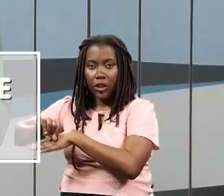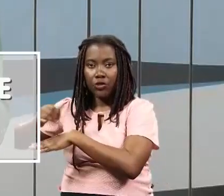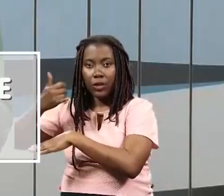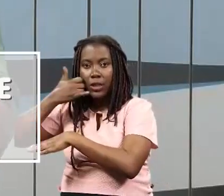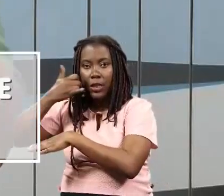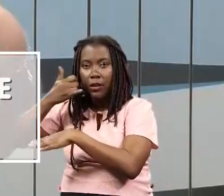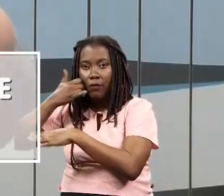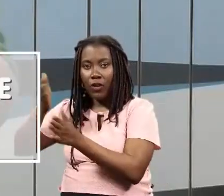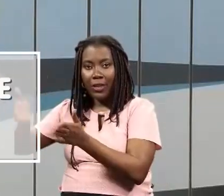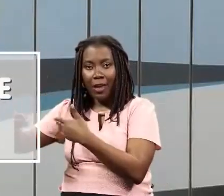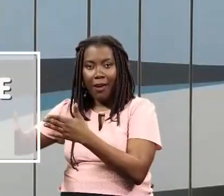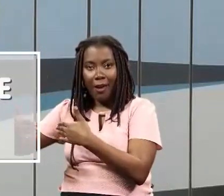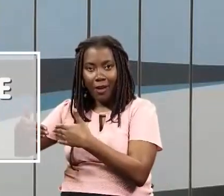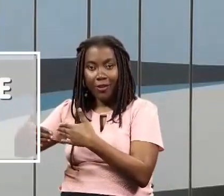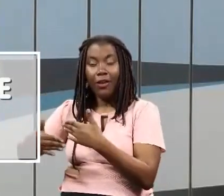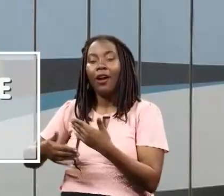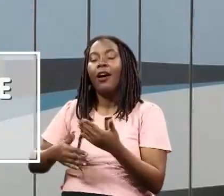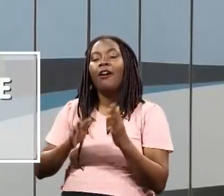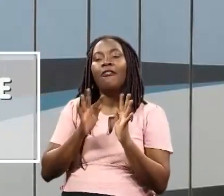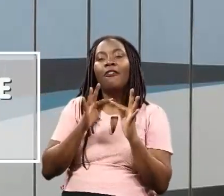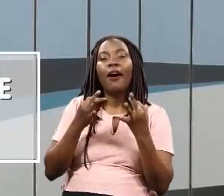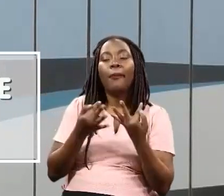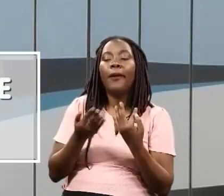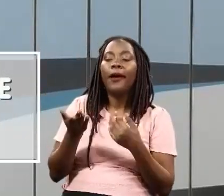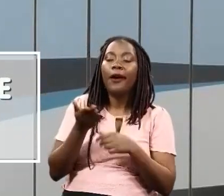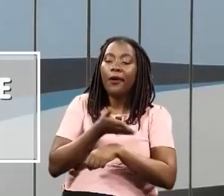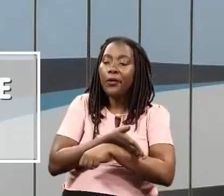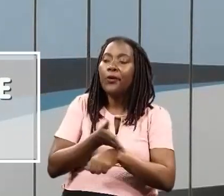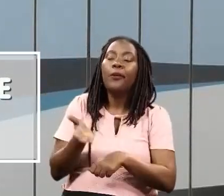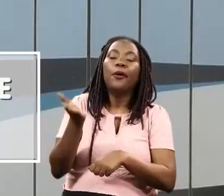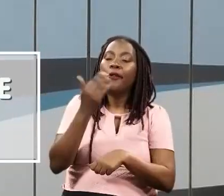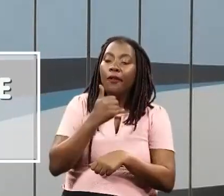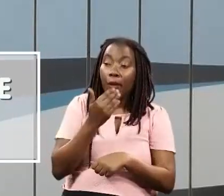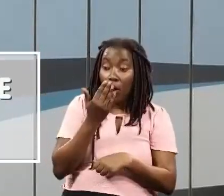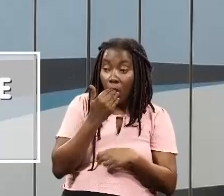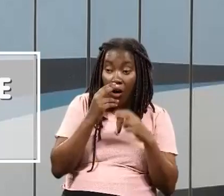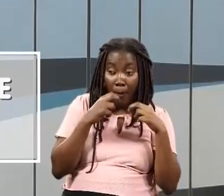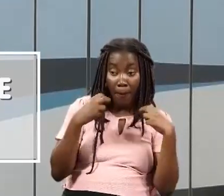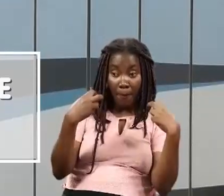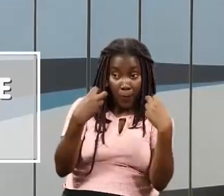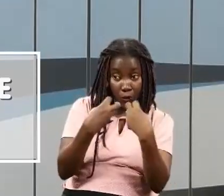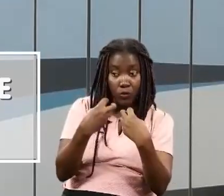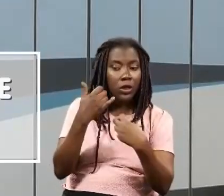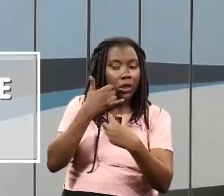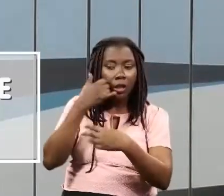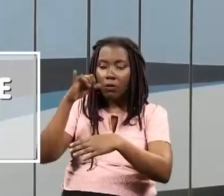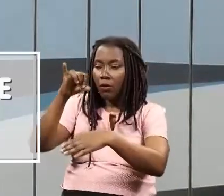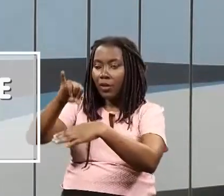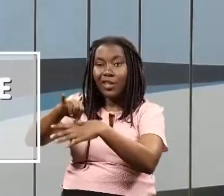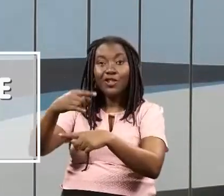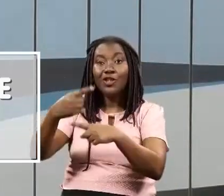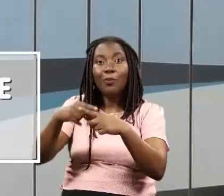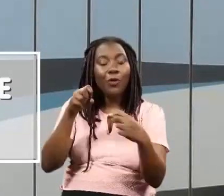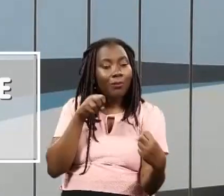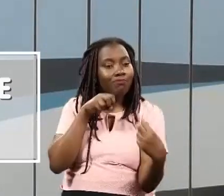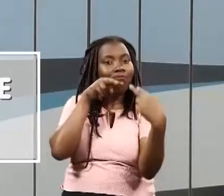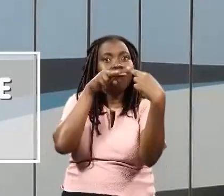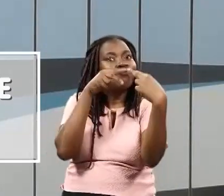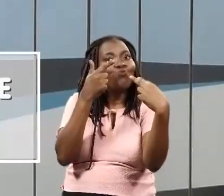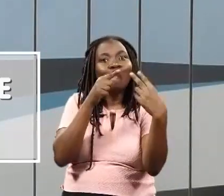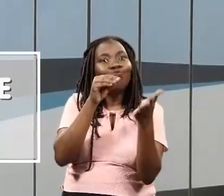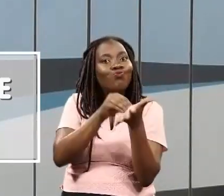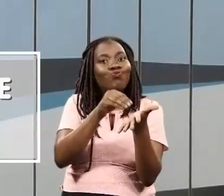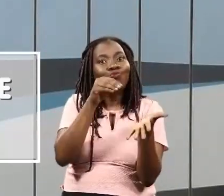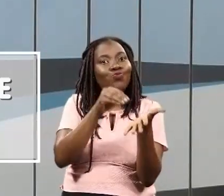de famílias que vamos almoçar em família? Isso. Todo mundo deixa o celular aí, porque ninguém se olha mais, ninguém conversa mais com o outro. As